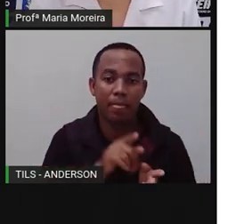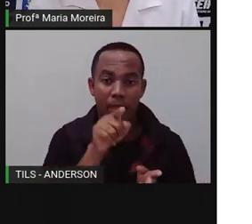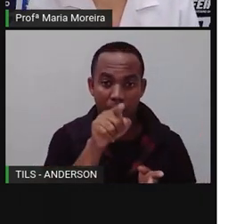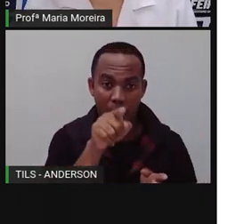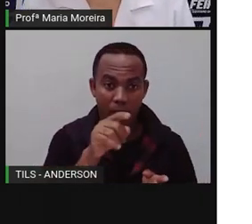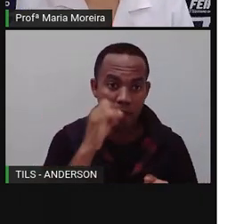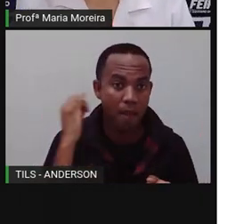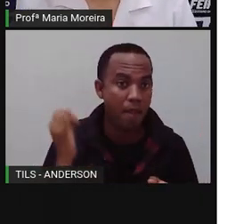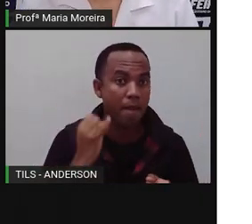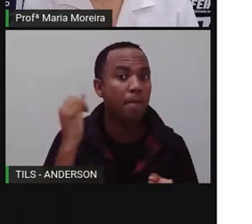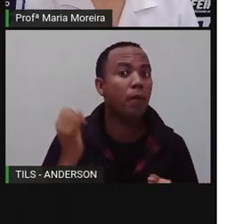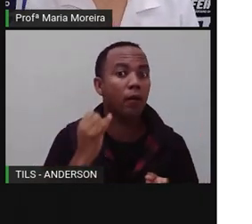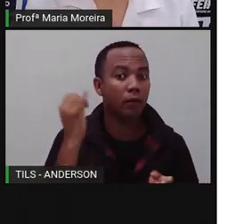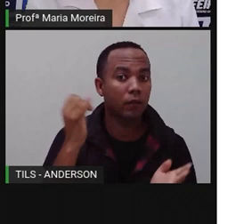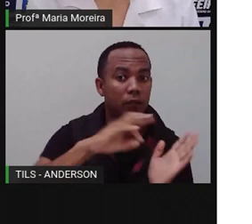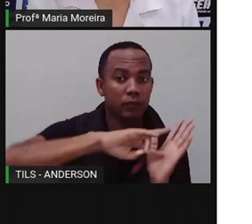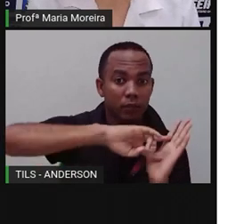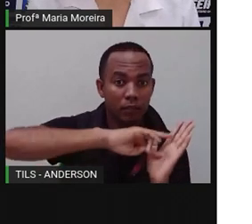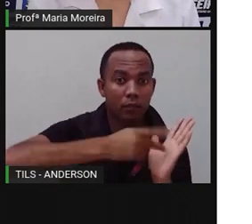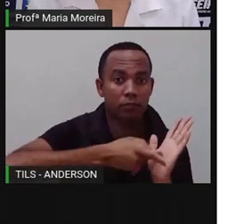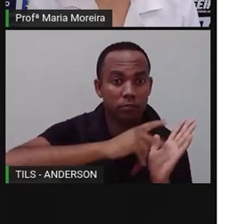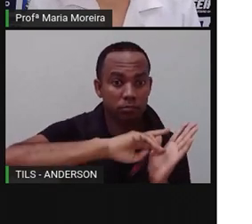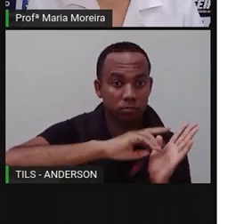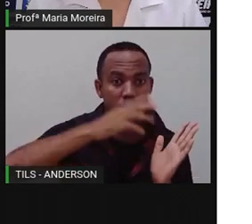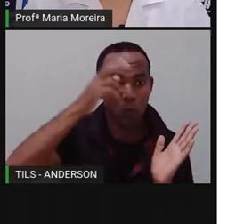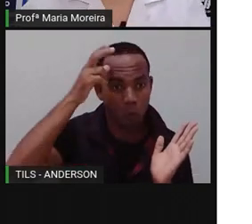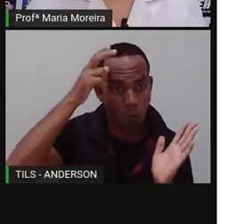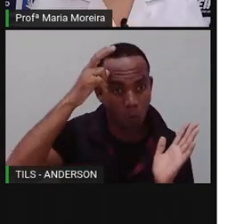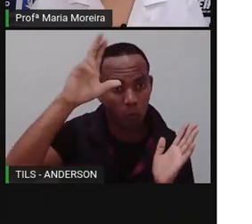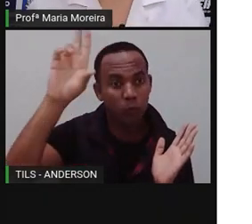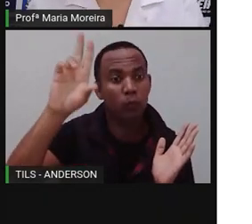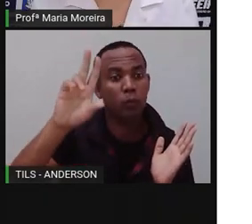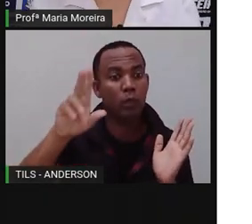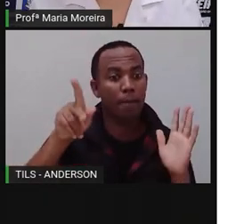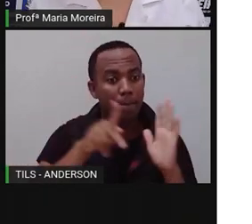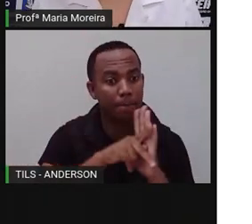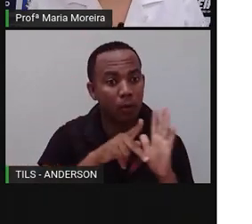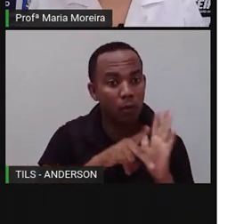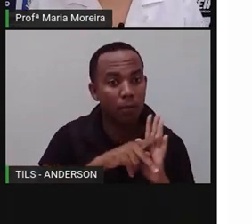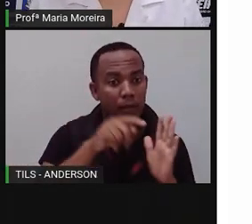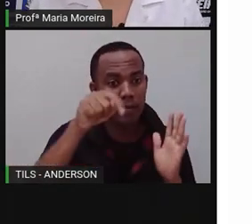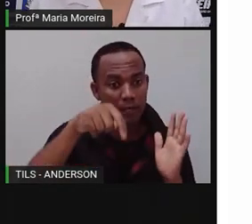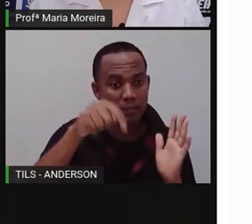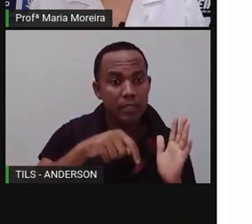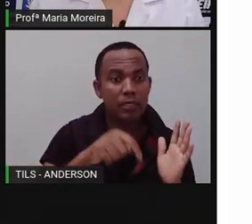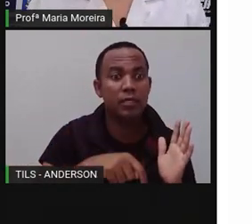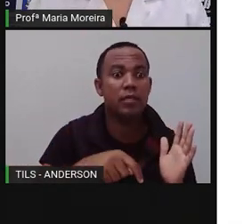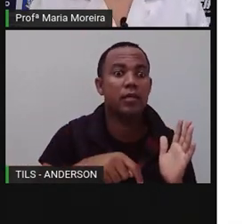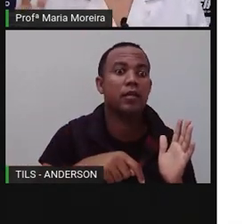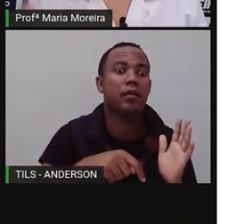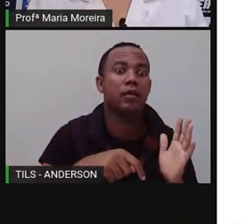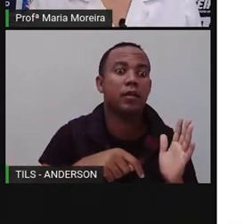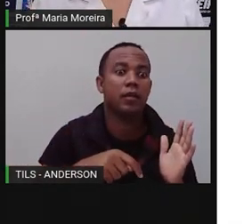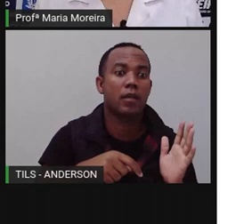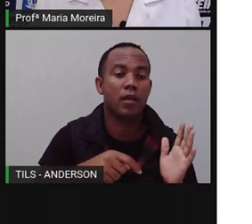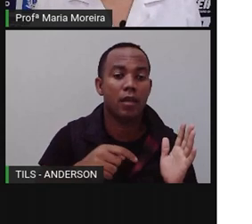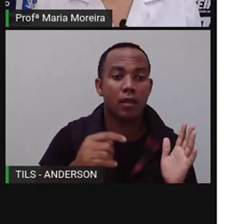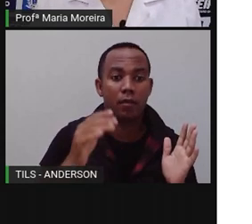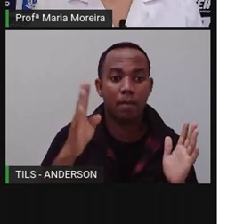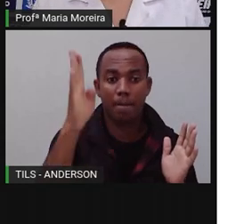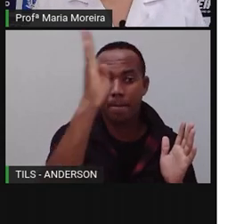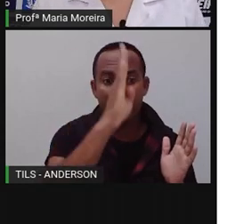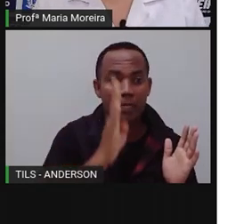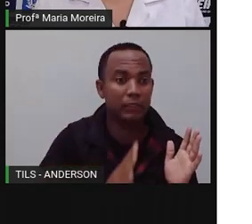que ela foi declarada Patrimônio Cultural Imaterial da Humanidade em 2014. O que é um patrimônio